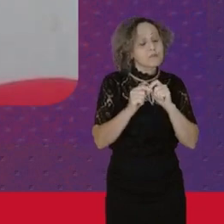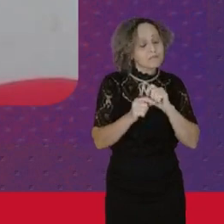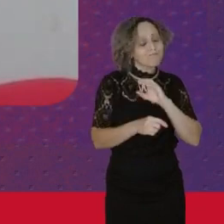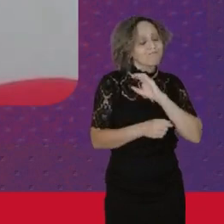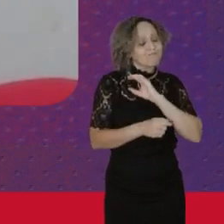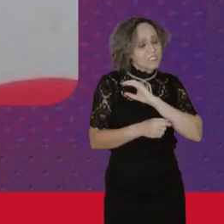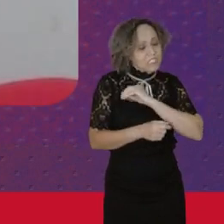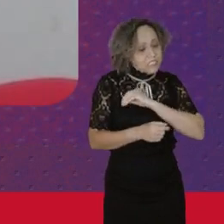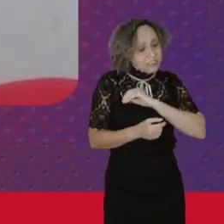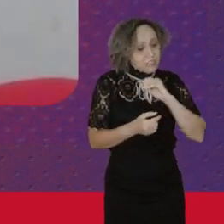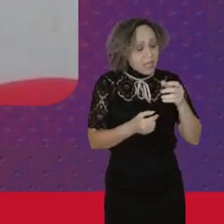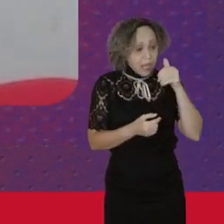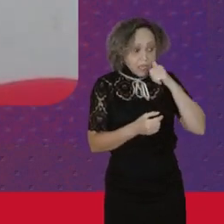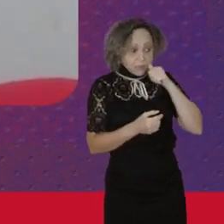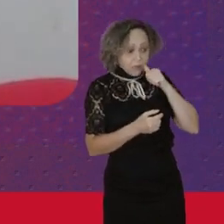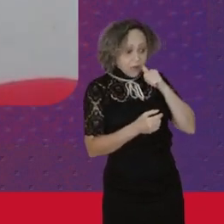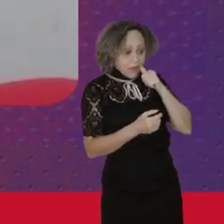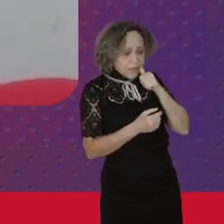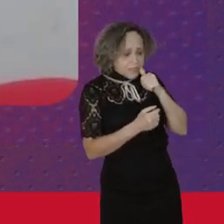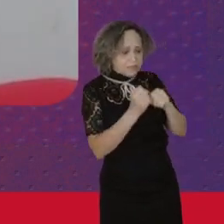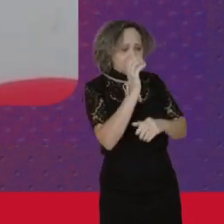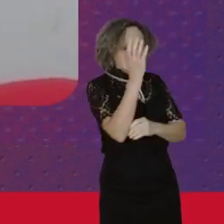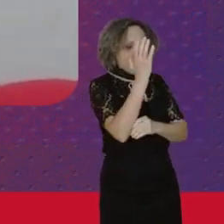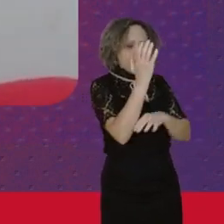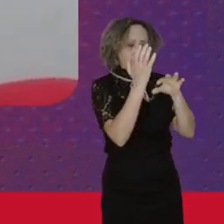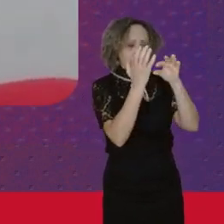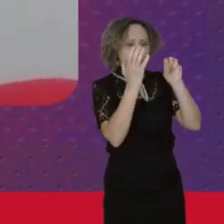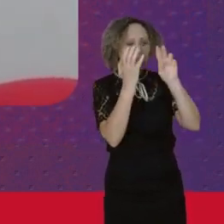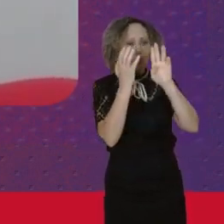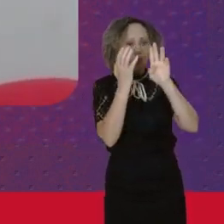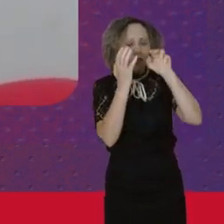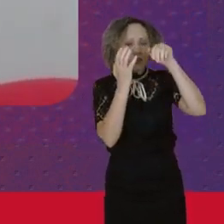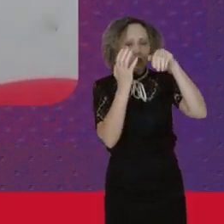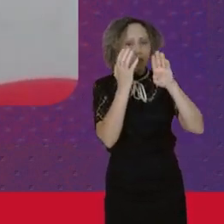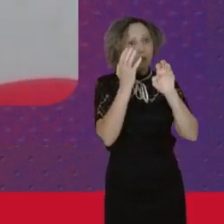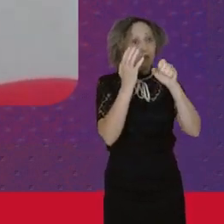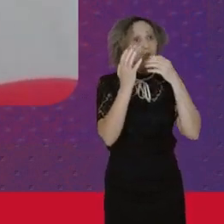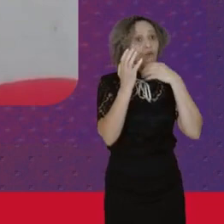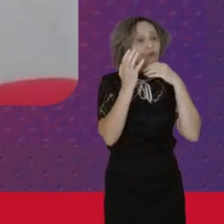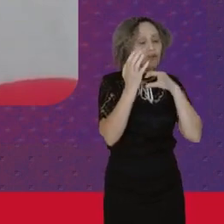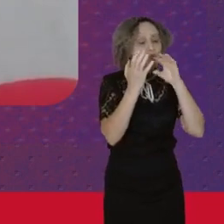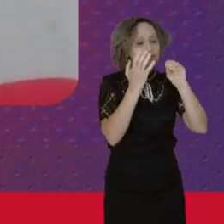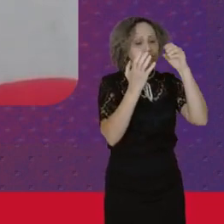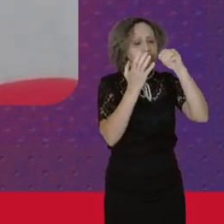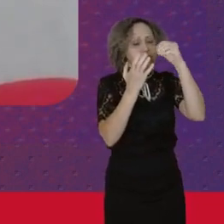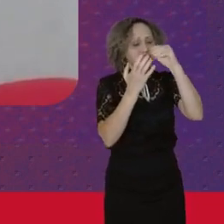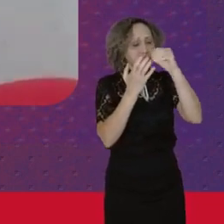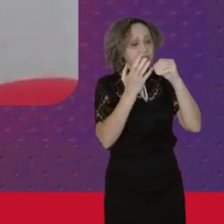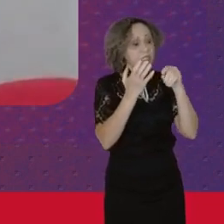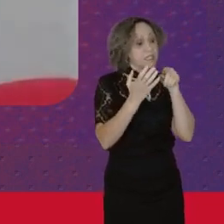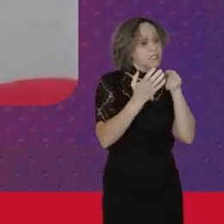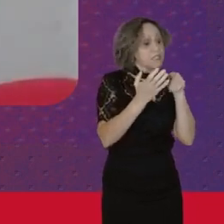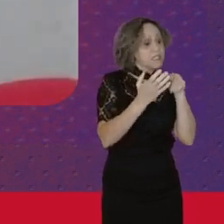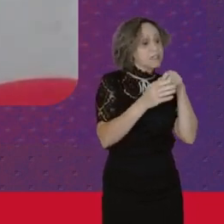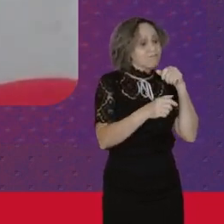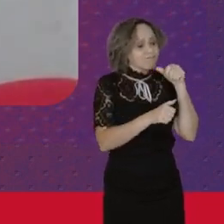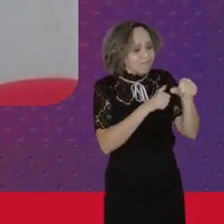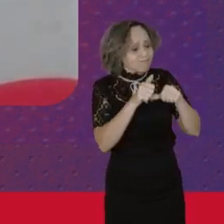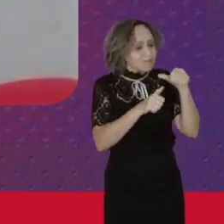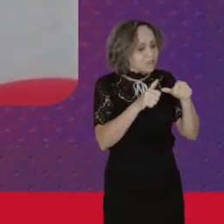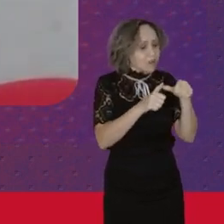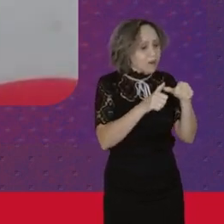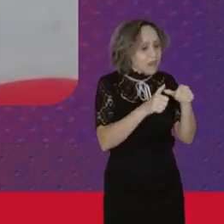umbu, coletar as frutas, transformar em produtos e conseguir comercializar. Então, isso foi o que, de fato, transformou a